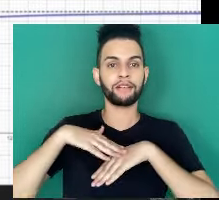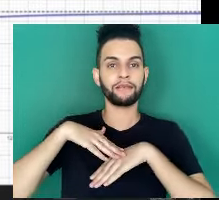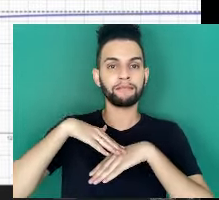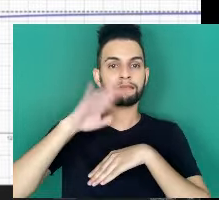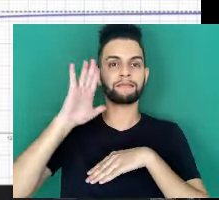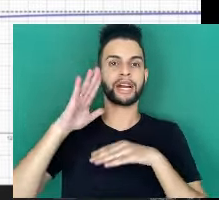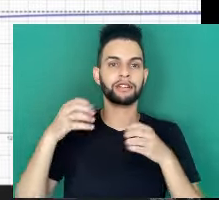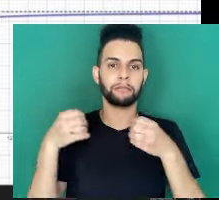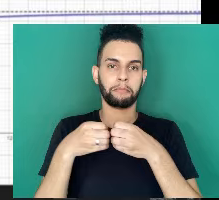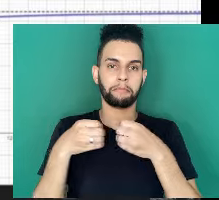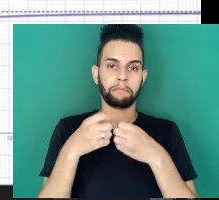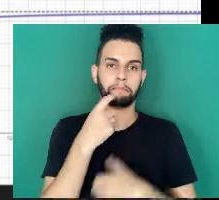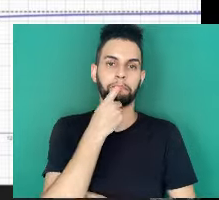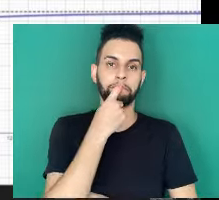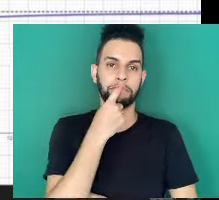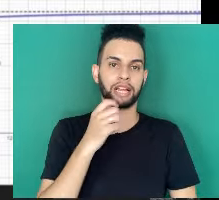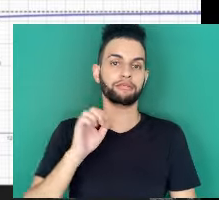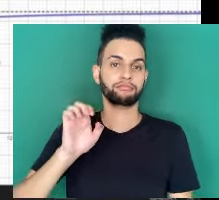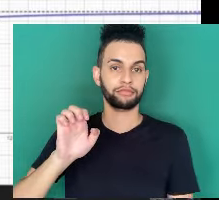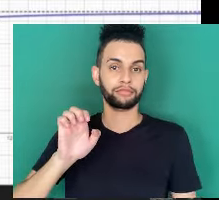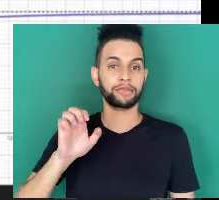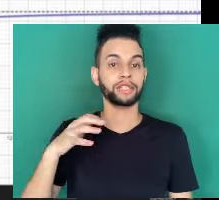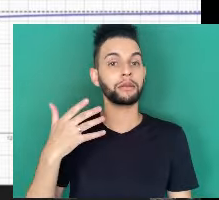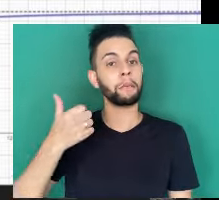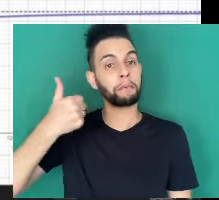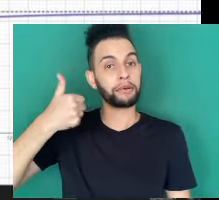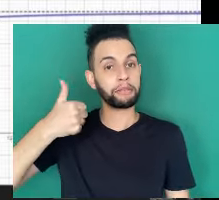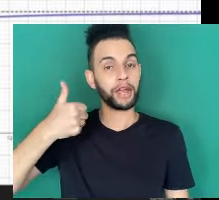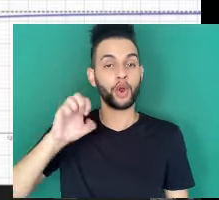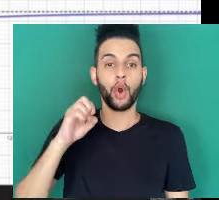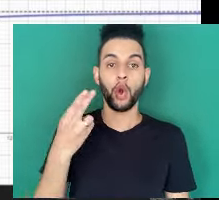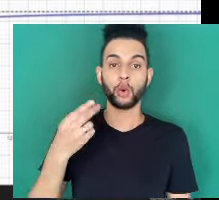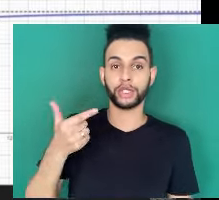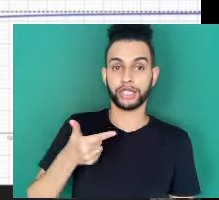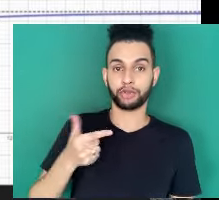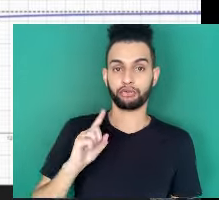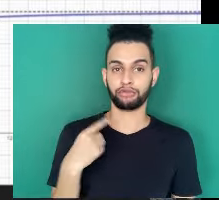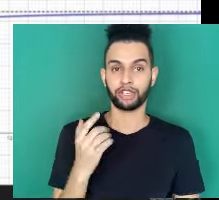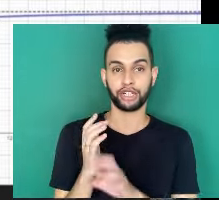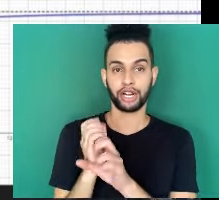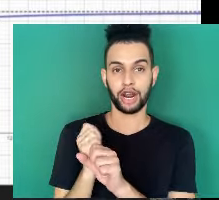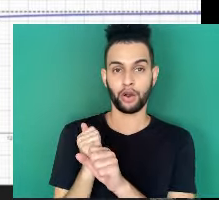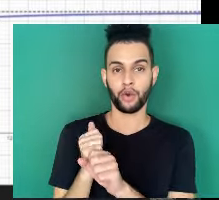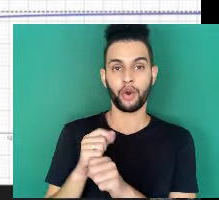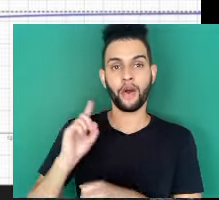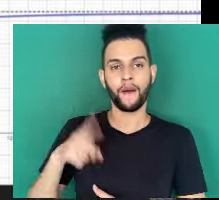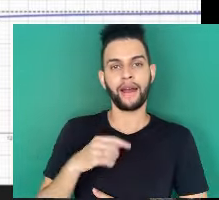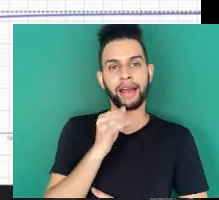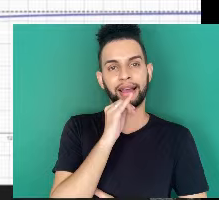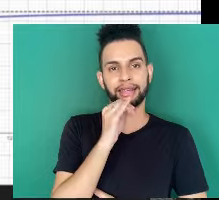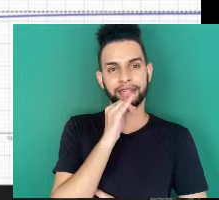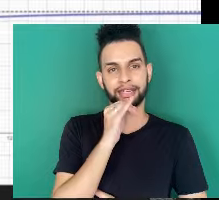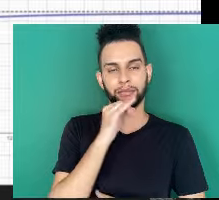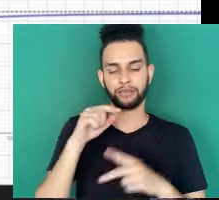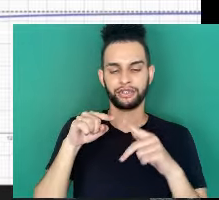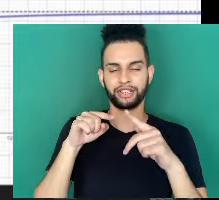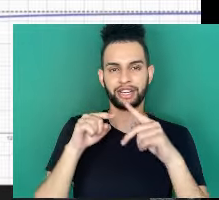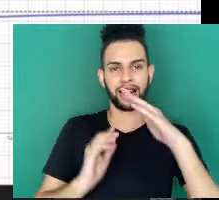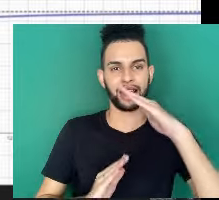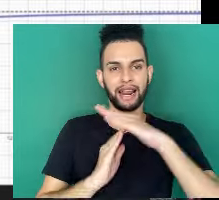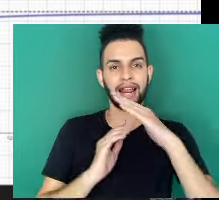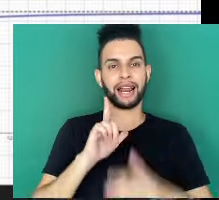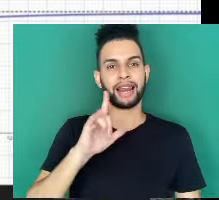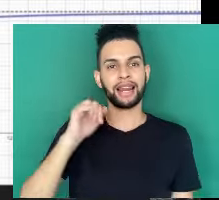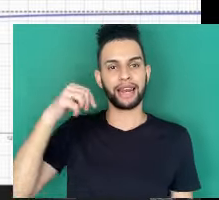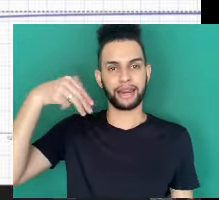e. Então, tanto o primeiro limite quanto o segundo limite que calculamos são exemplos de limites que a